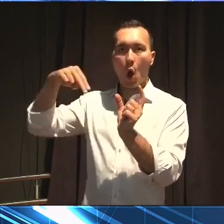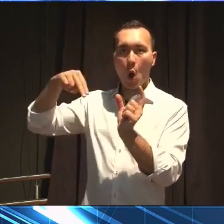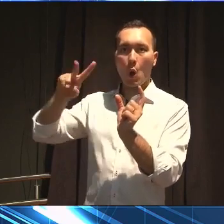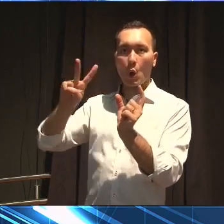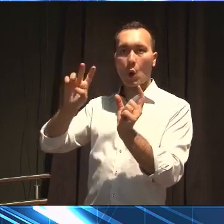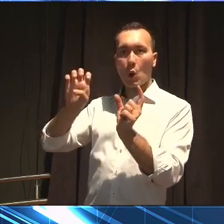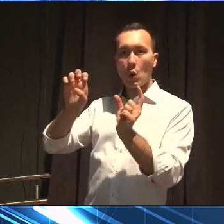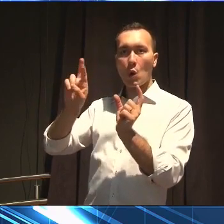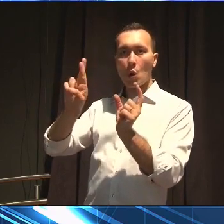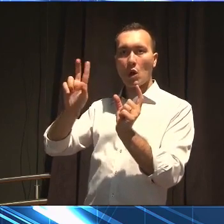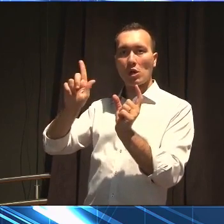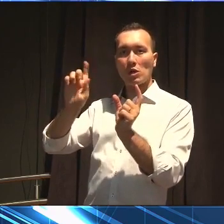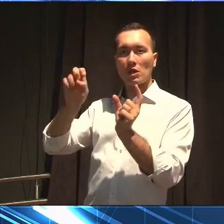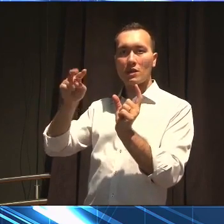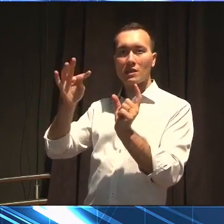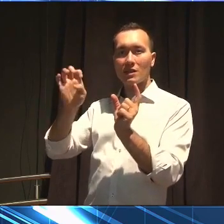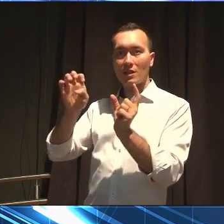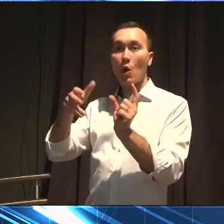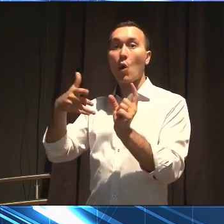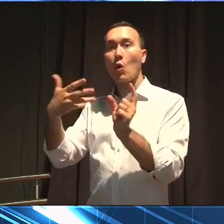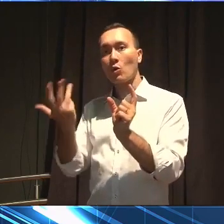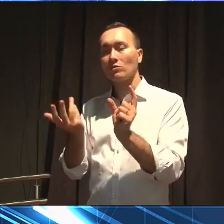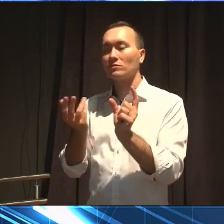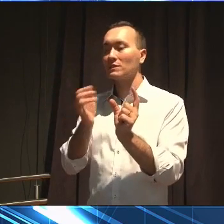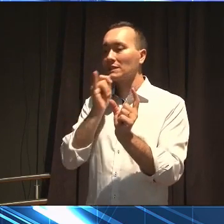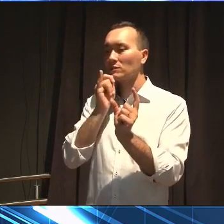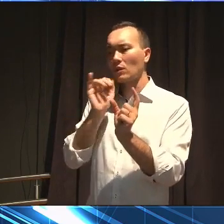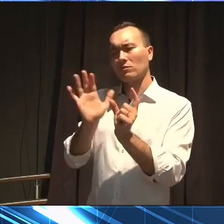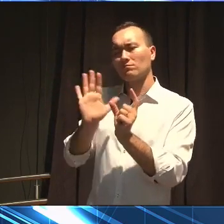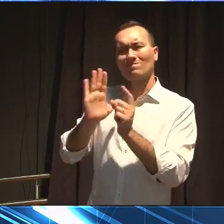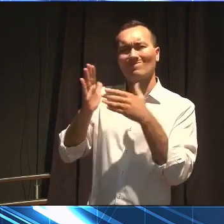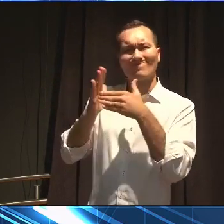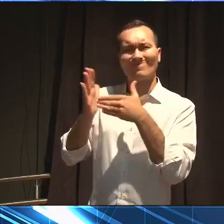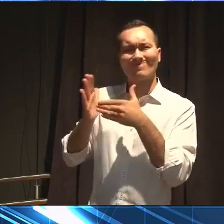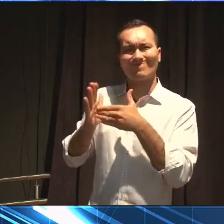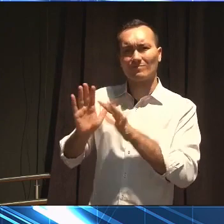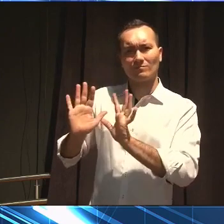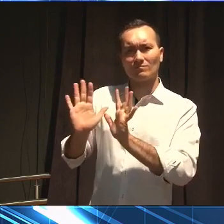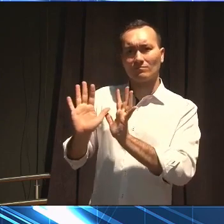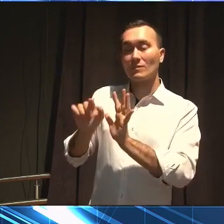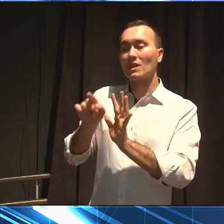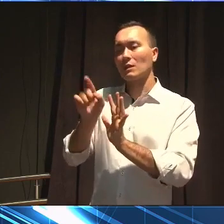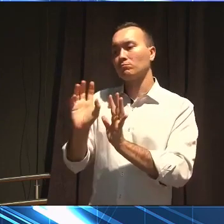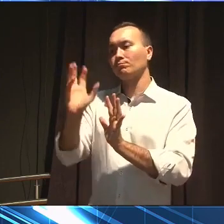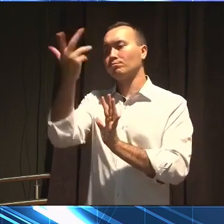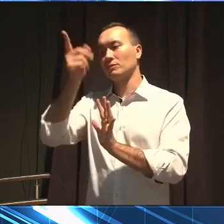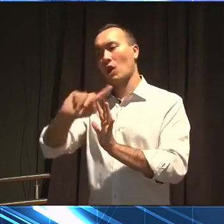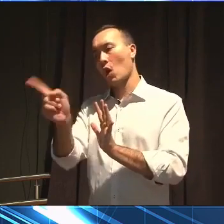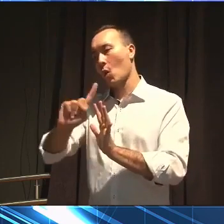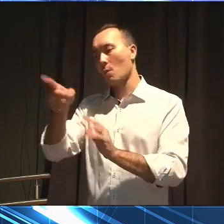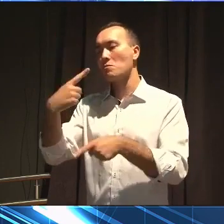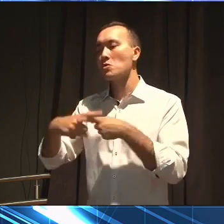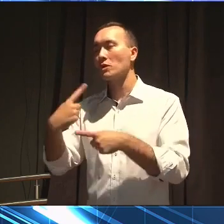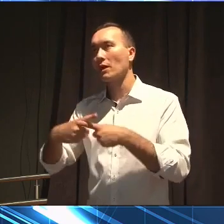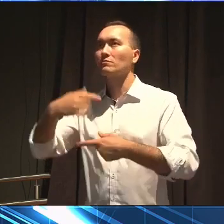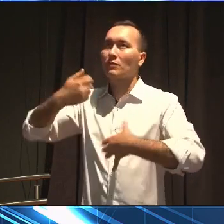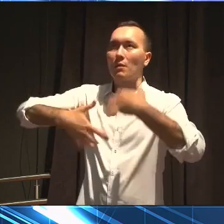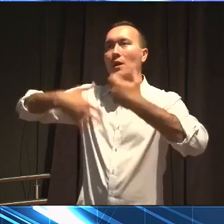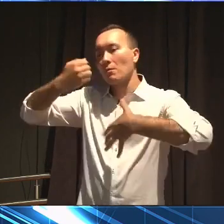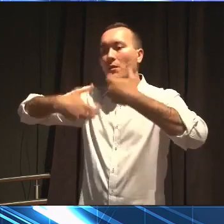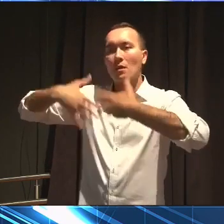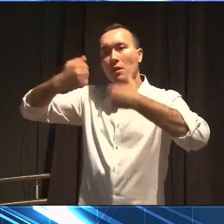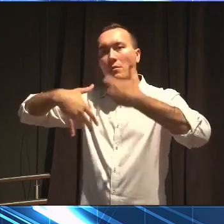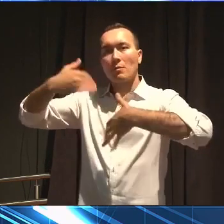pensou divergente, mas a gente já coloca, não, isso não vai acontecer, porque N motivos do nosso